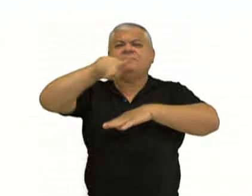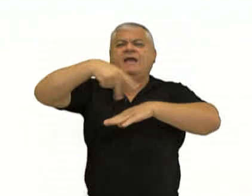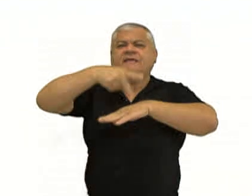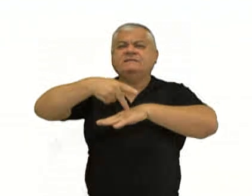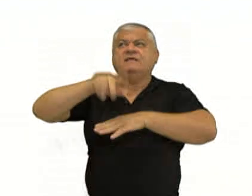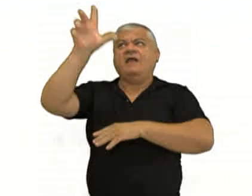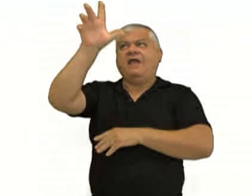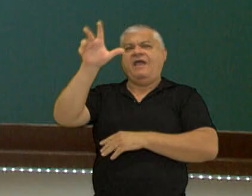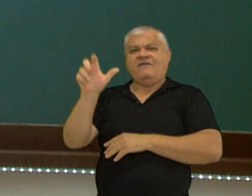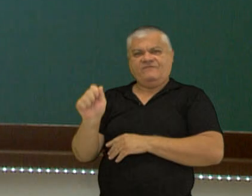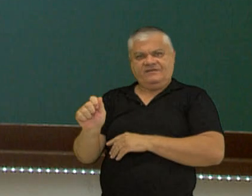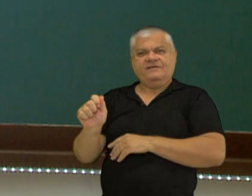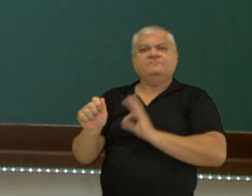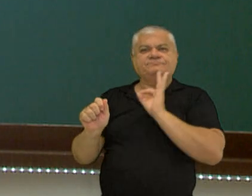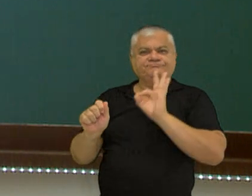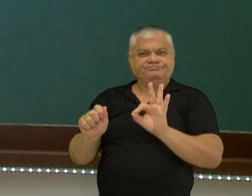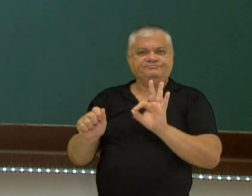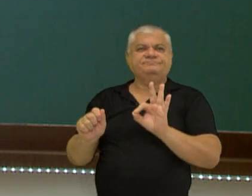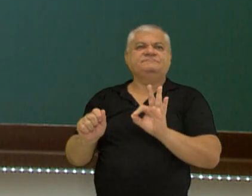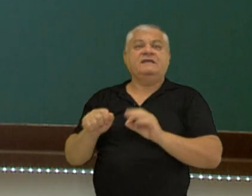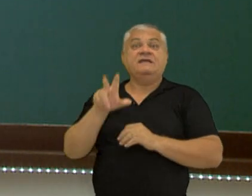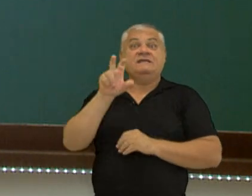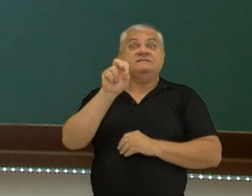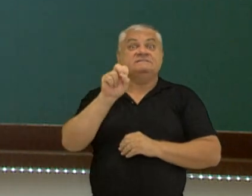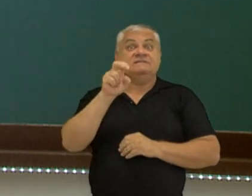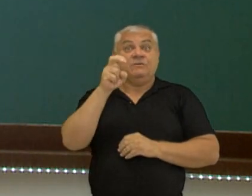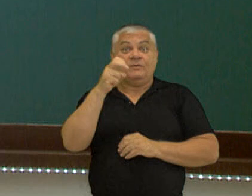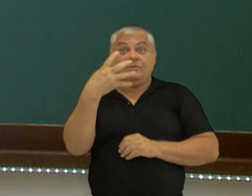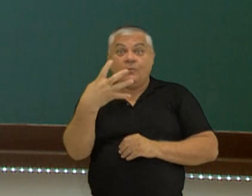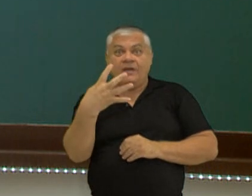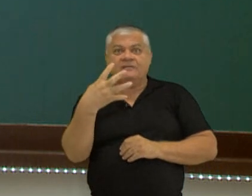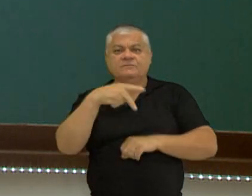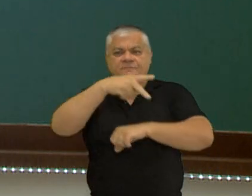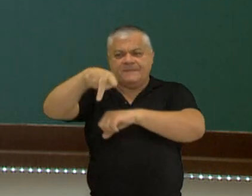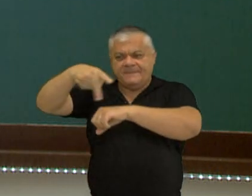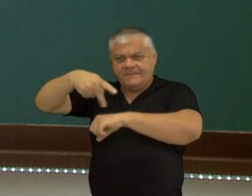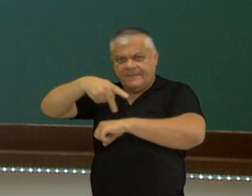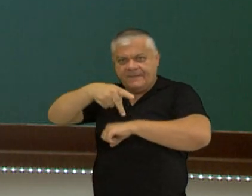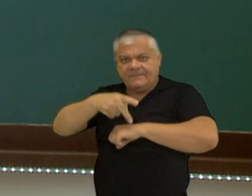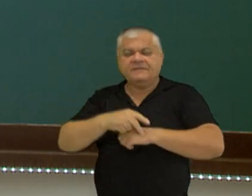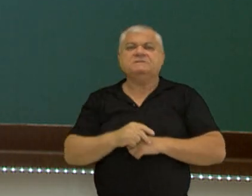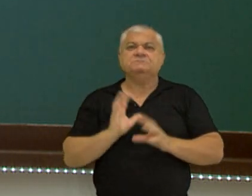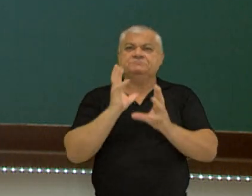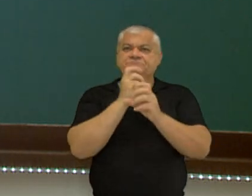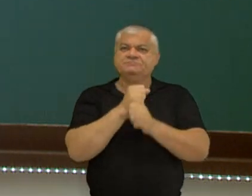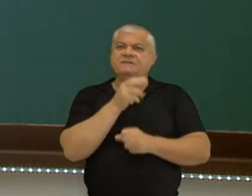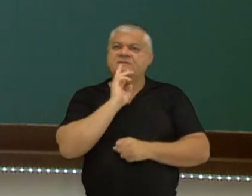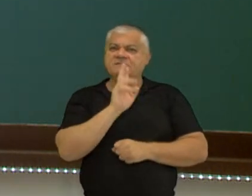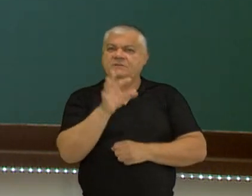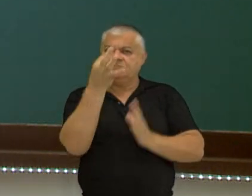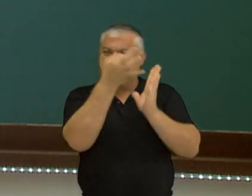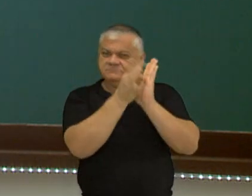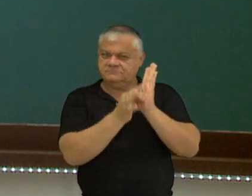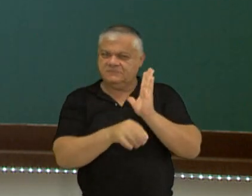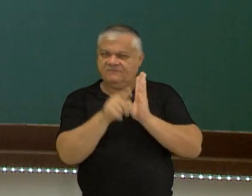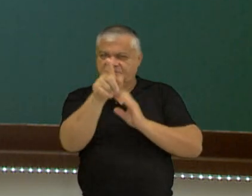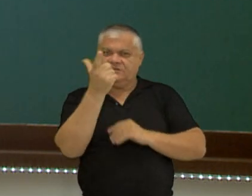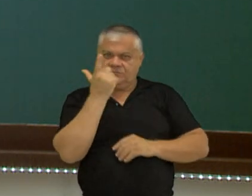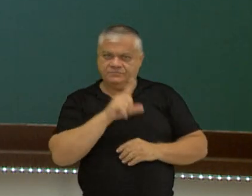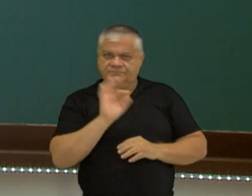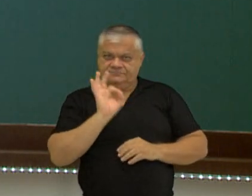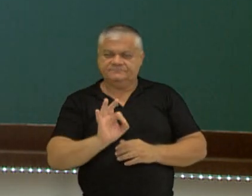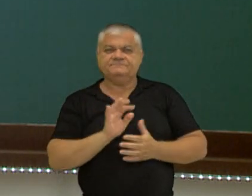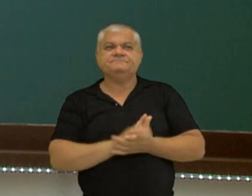o continente africano, com 54 países. Então estão aí as respostas, corrijam lá e vejam se vocês